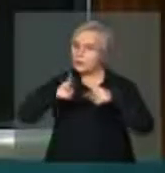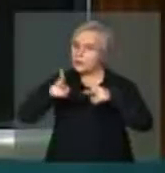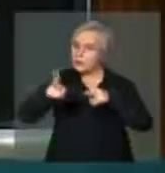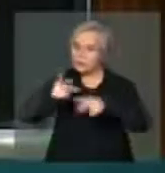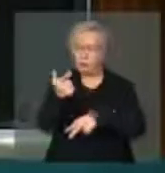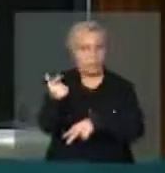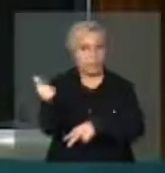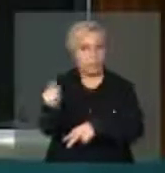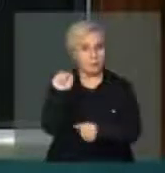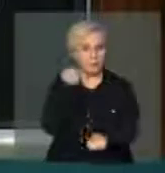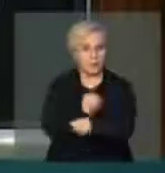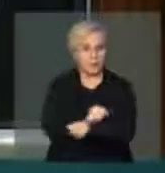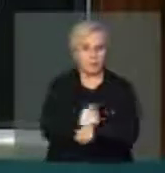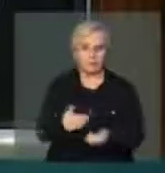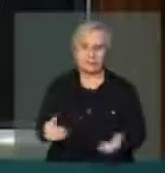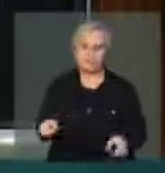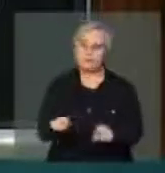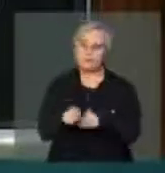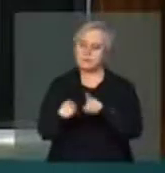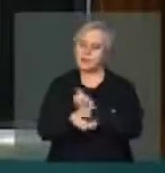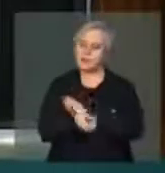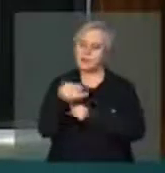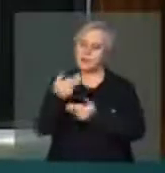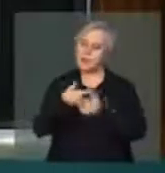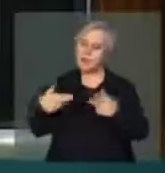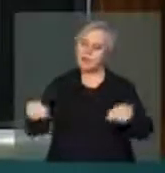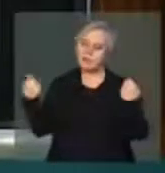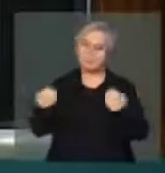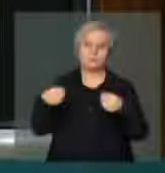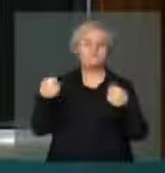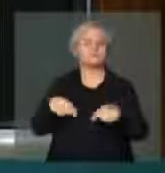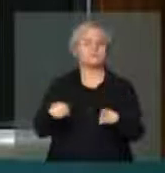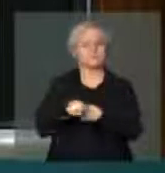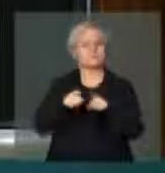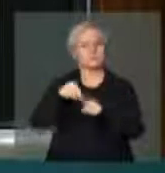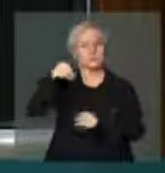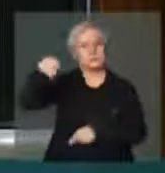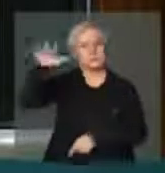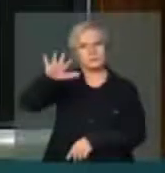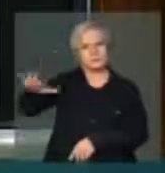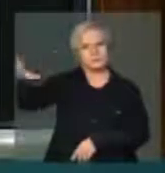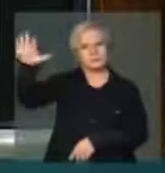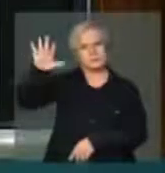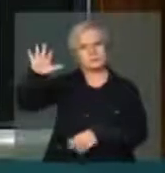Além de outras coisas que a gente precisa na região Nordeste,